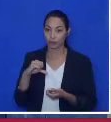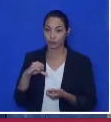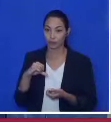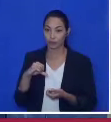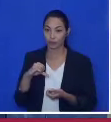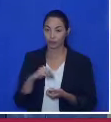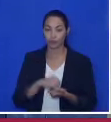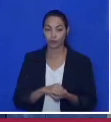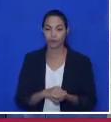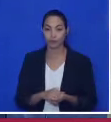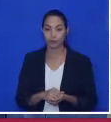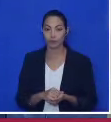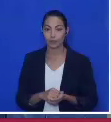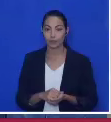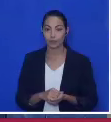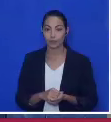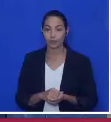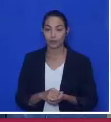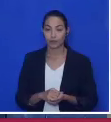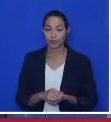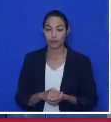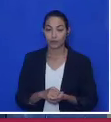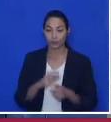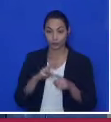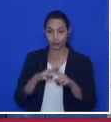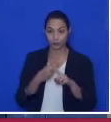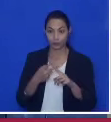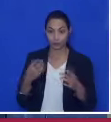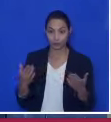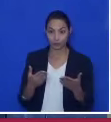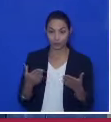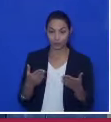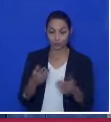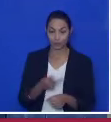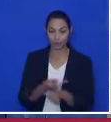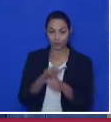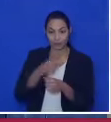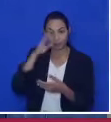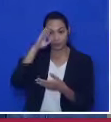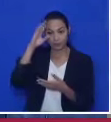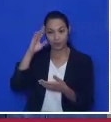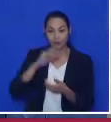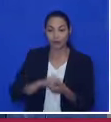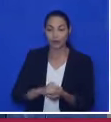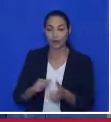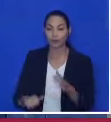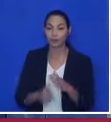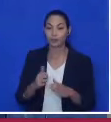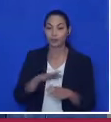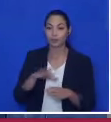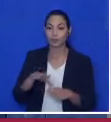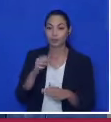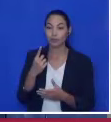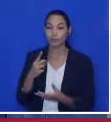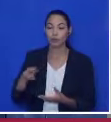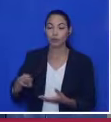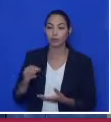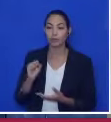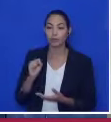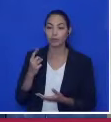2159. 2159, concurso da dupla Sena hoje, com o prêmio principal no primeiro sorteio de